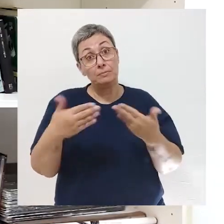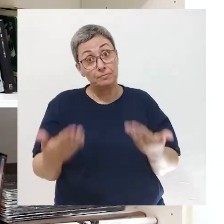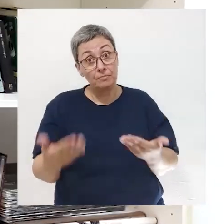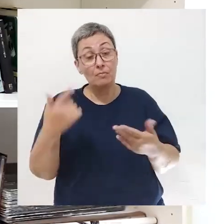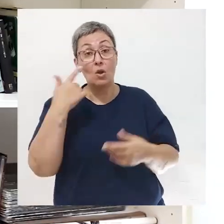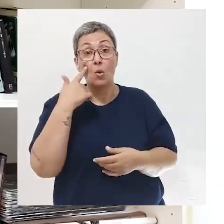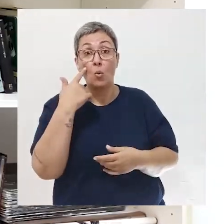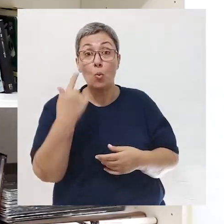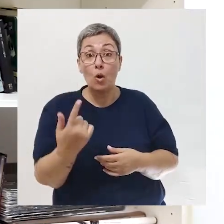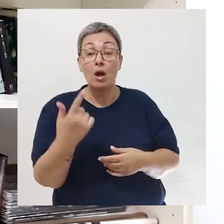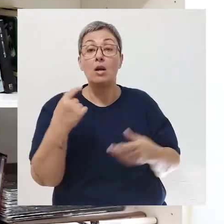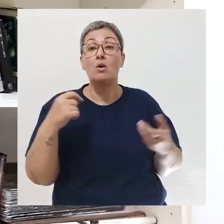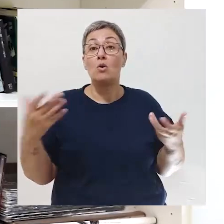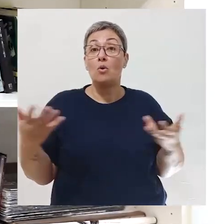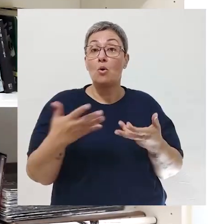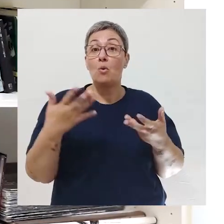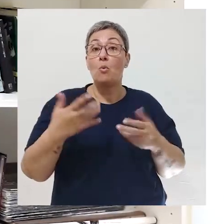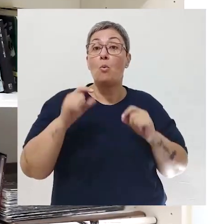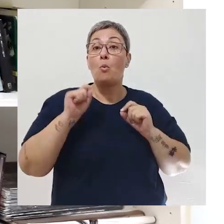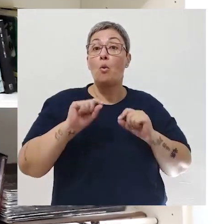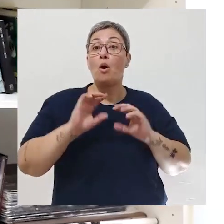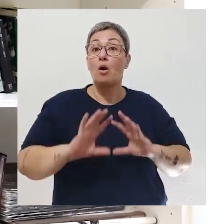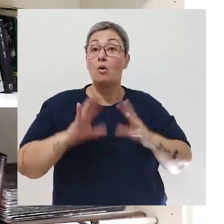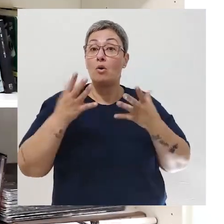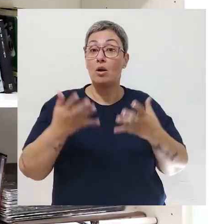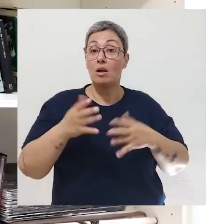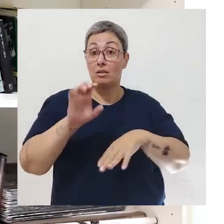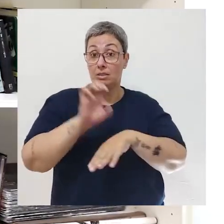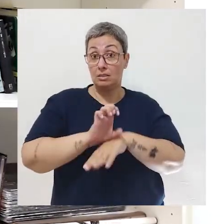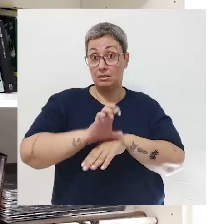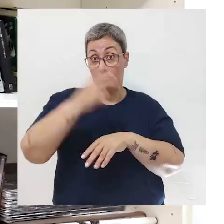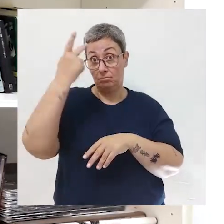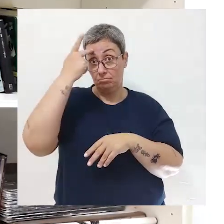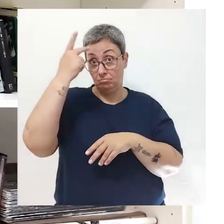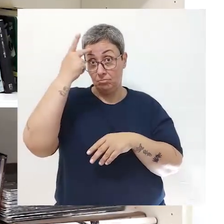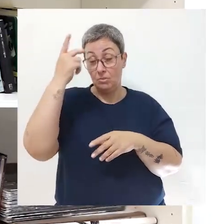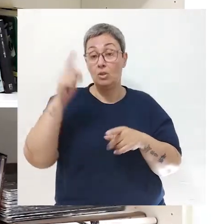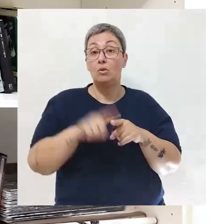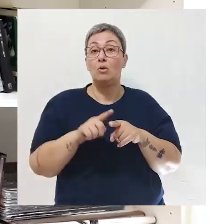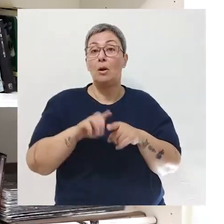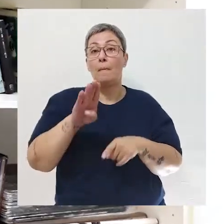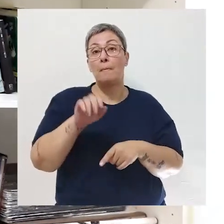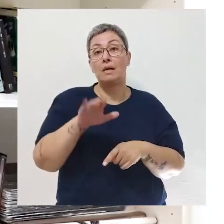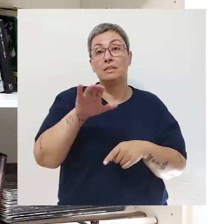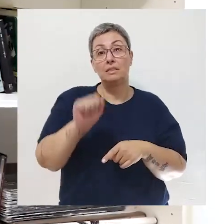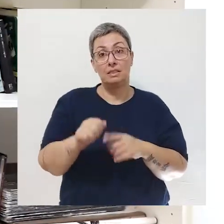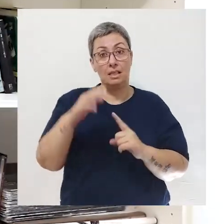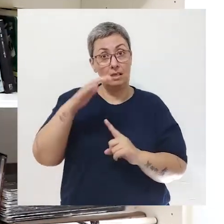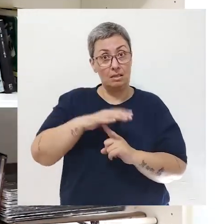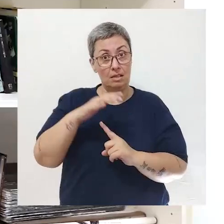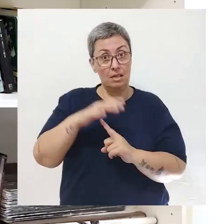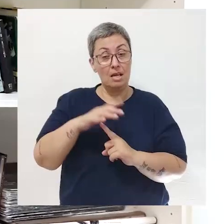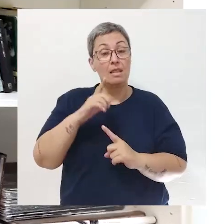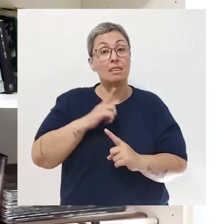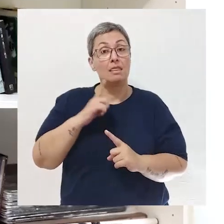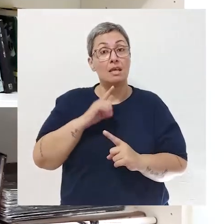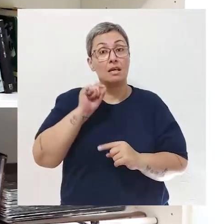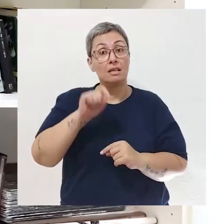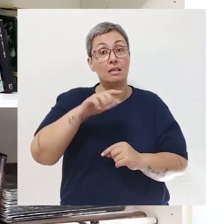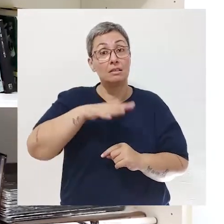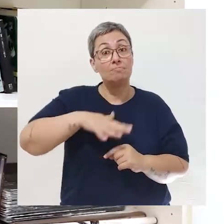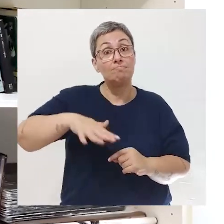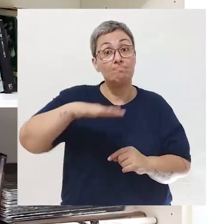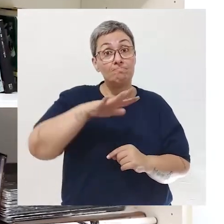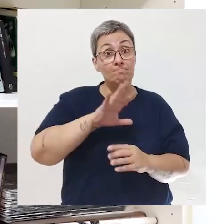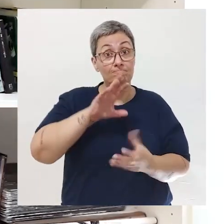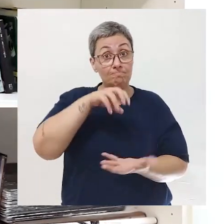pessoal, vamos ver agora o que acontece no estado de São Paulo. A bacia do Paraná está localizada na